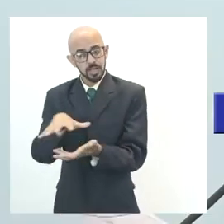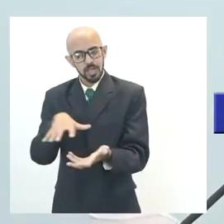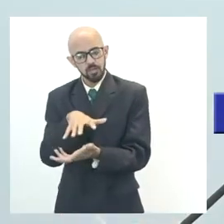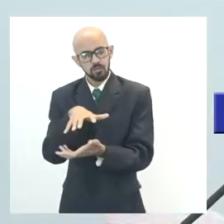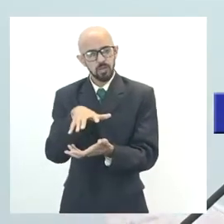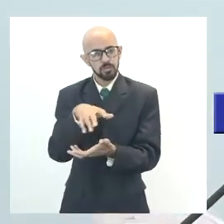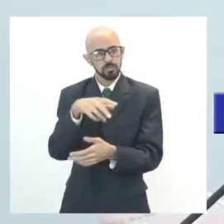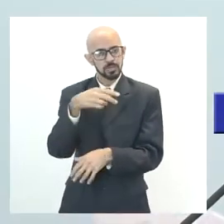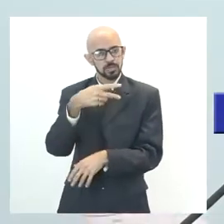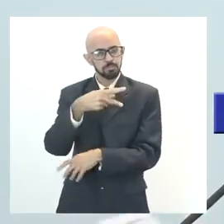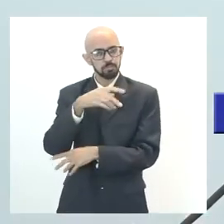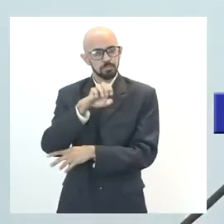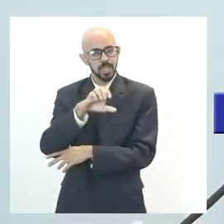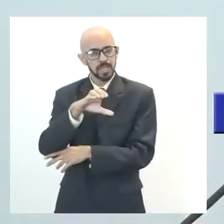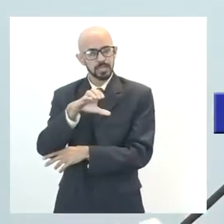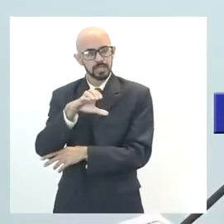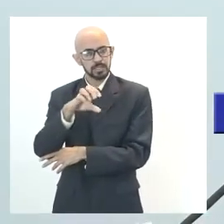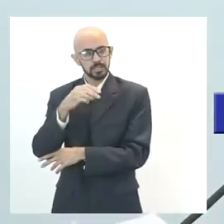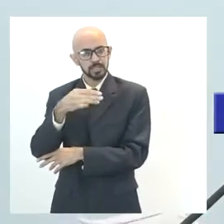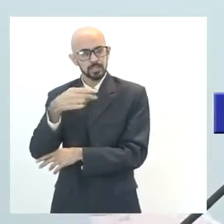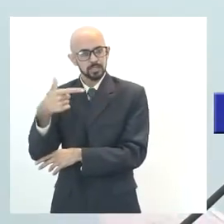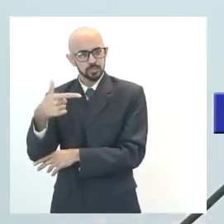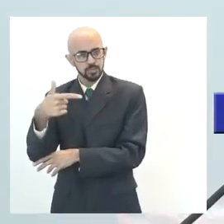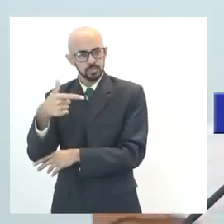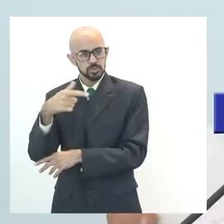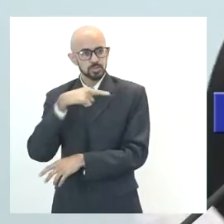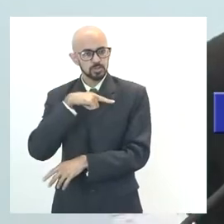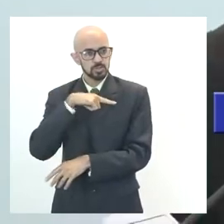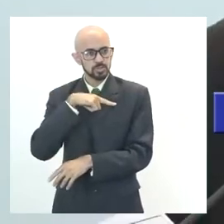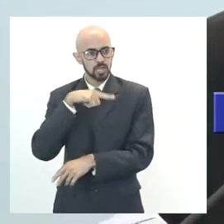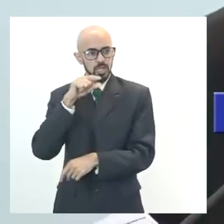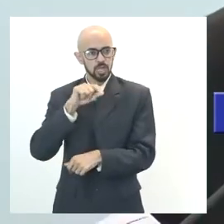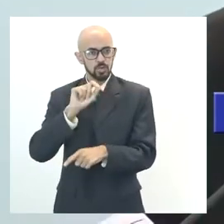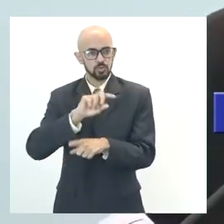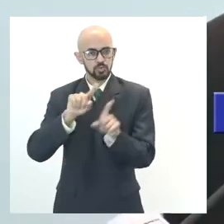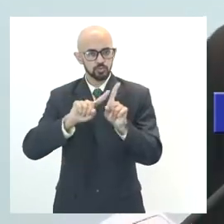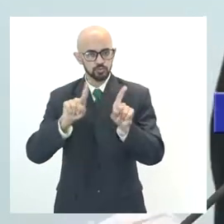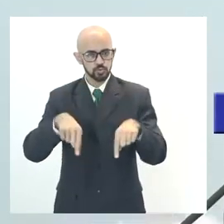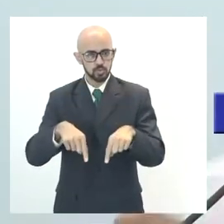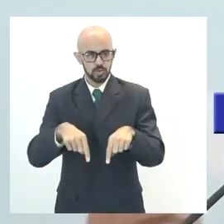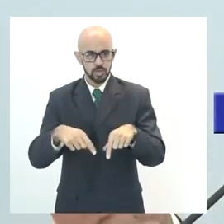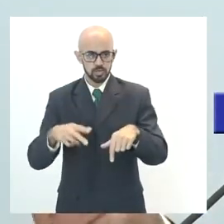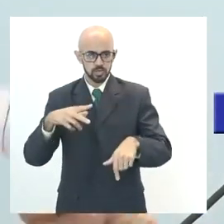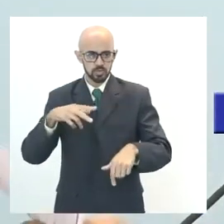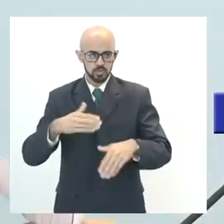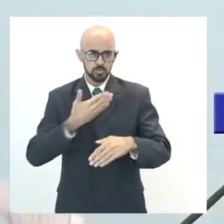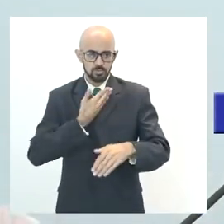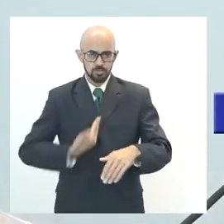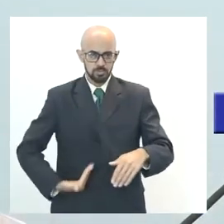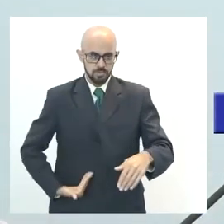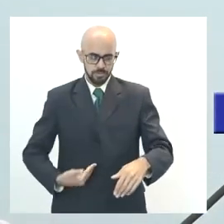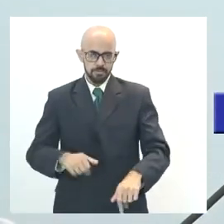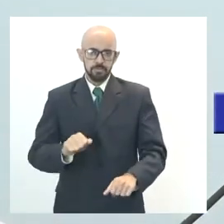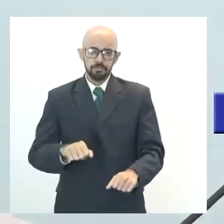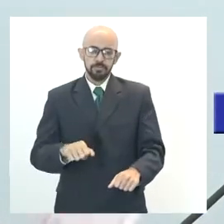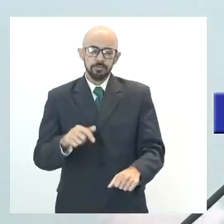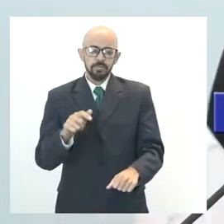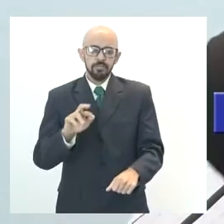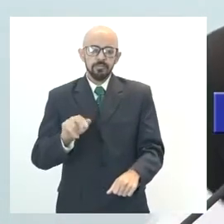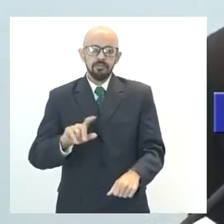32 porque tem os empregados públicos são concursados tudo mas são também celetistas